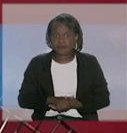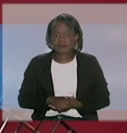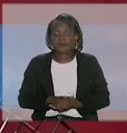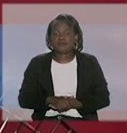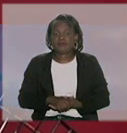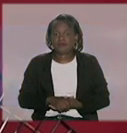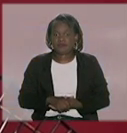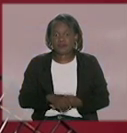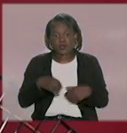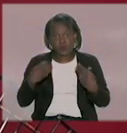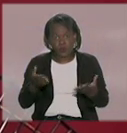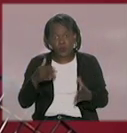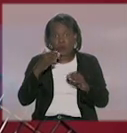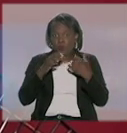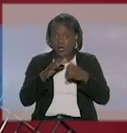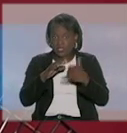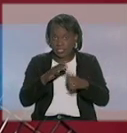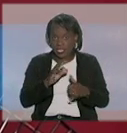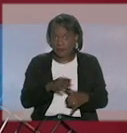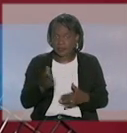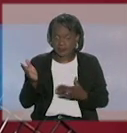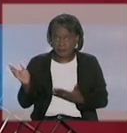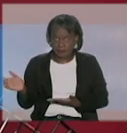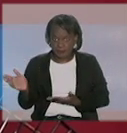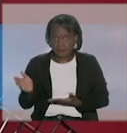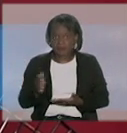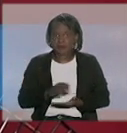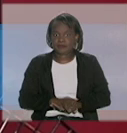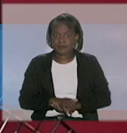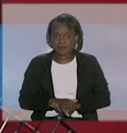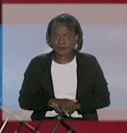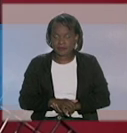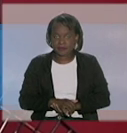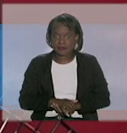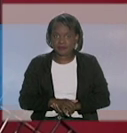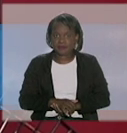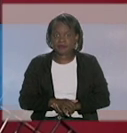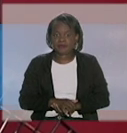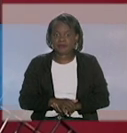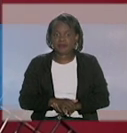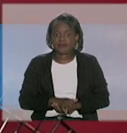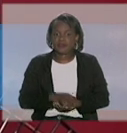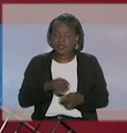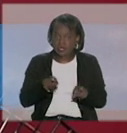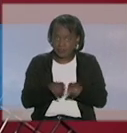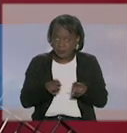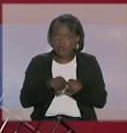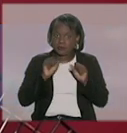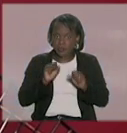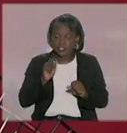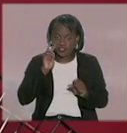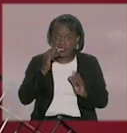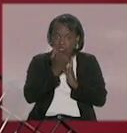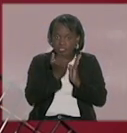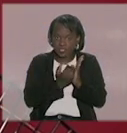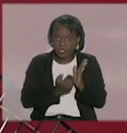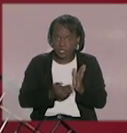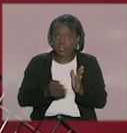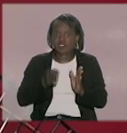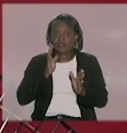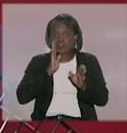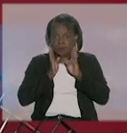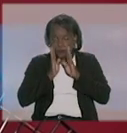rioemfoco@lerj.rj.gov.br ou para o nosso WhatsApp 21 98 990 4709. Acompanhe também nossa programação nas